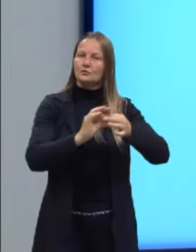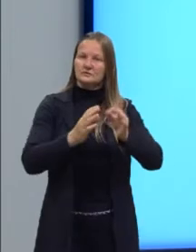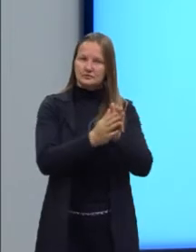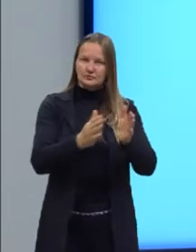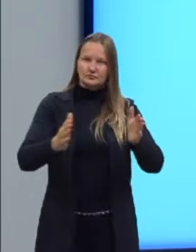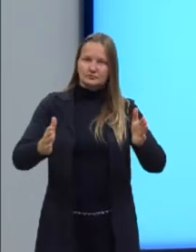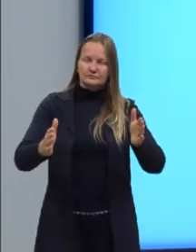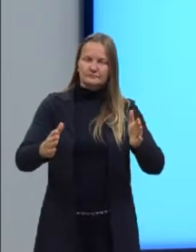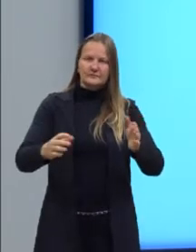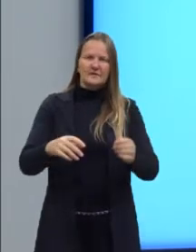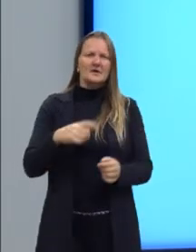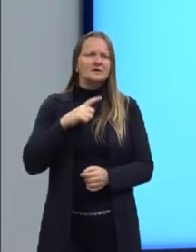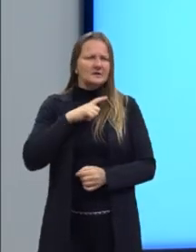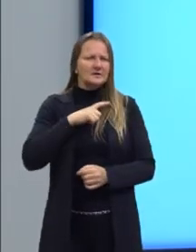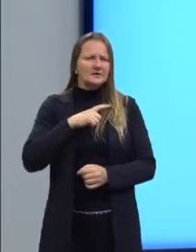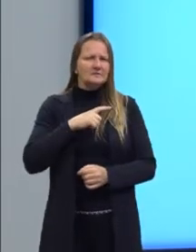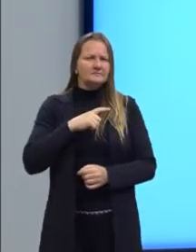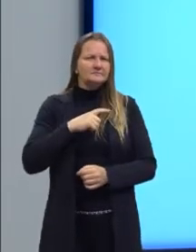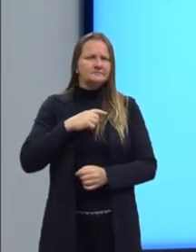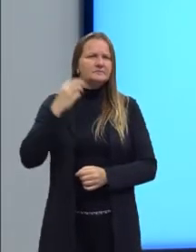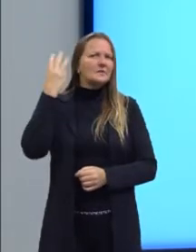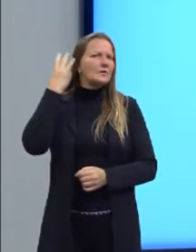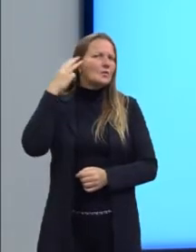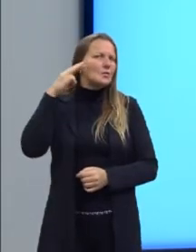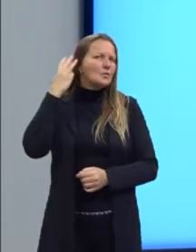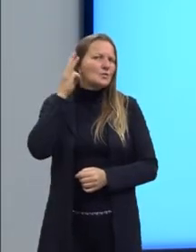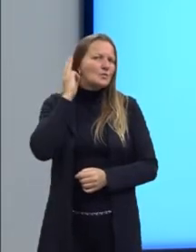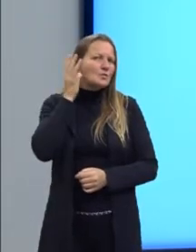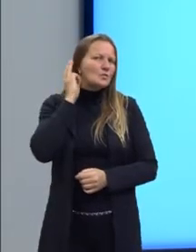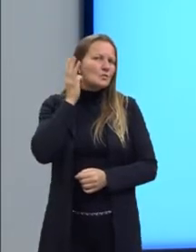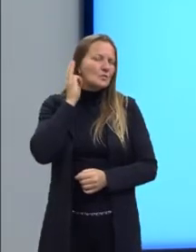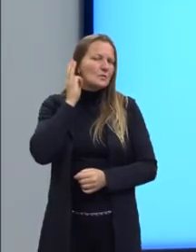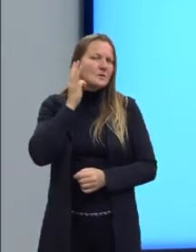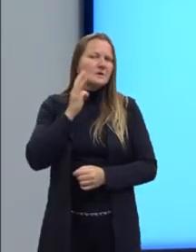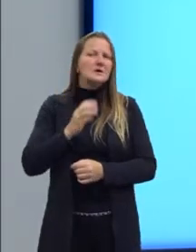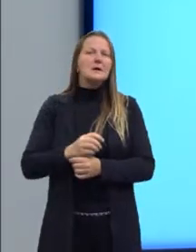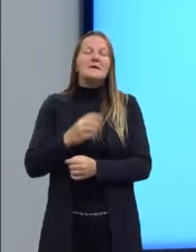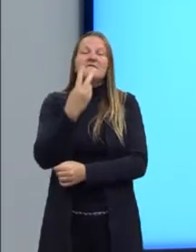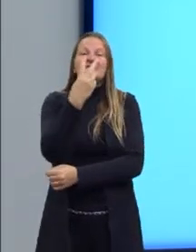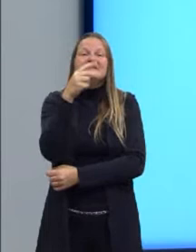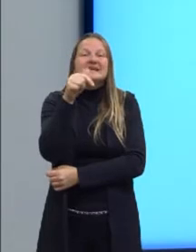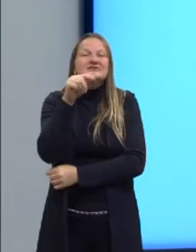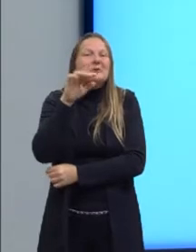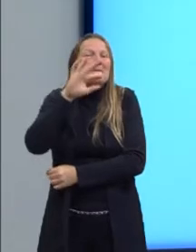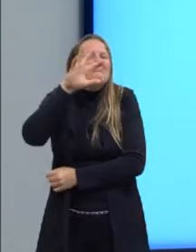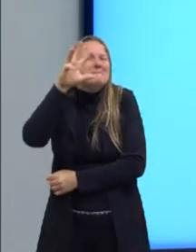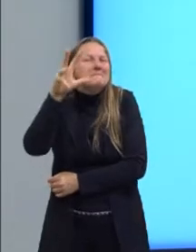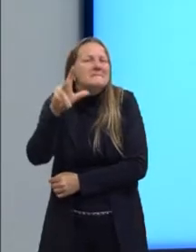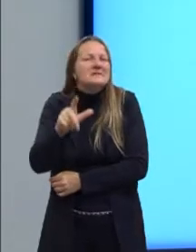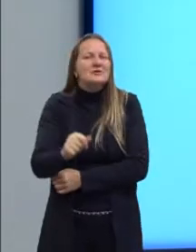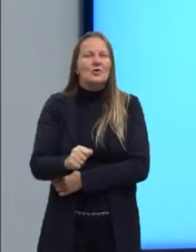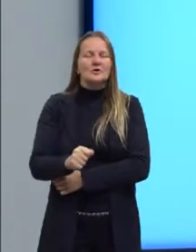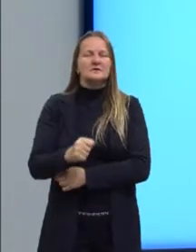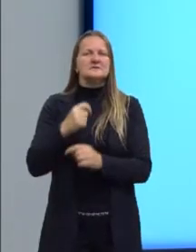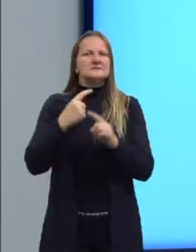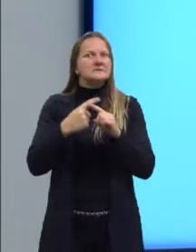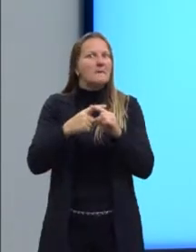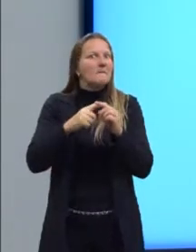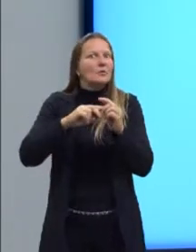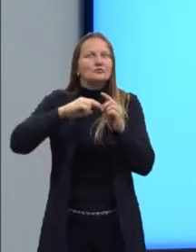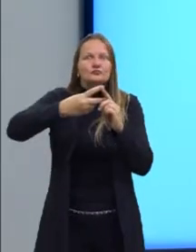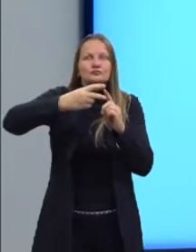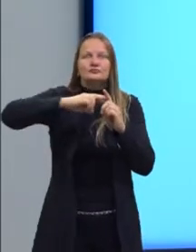e no Spotify Ela já foi ouvida mais de 27 milhões de vezes né então é uma música aí com